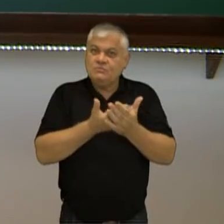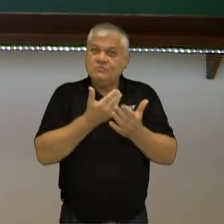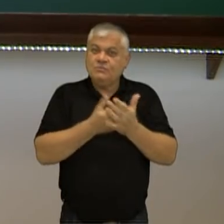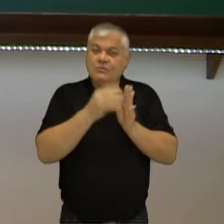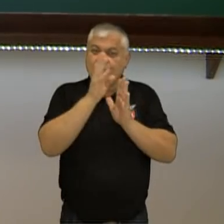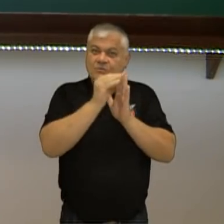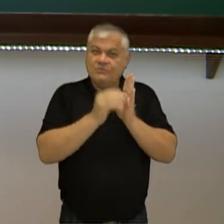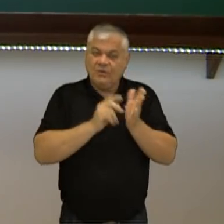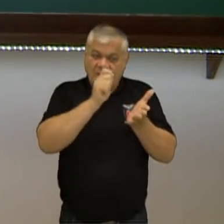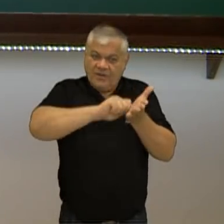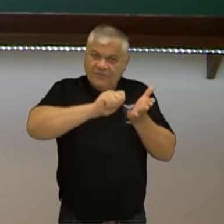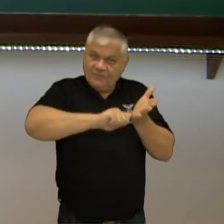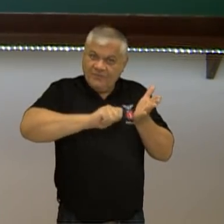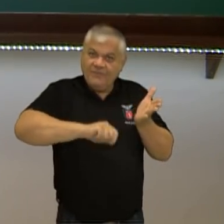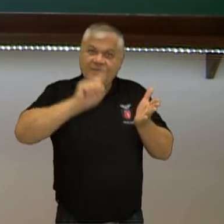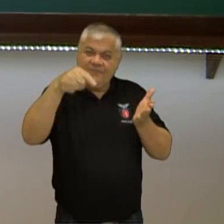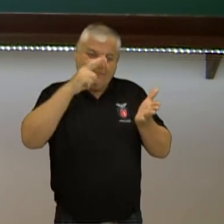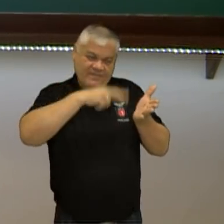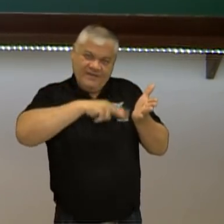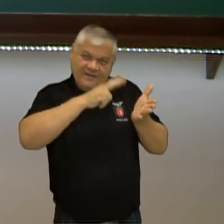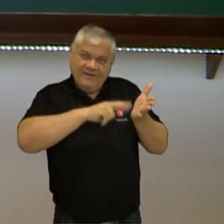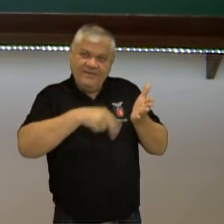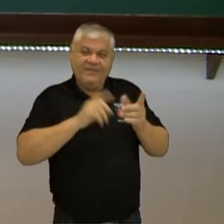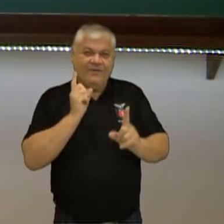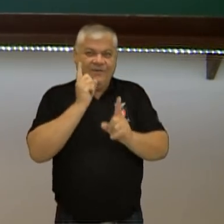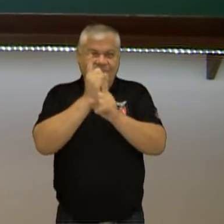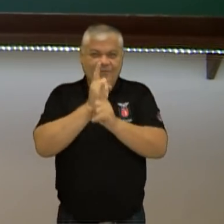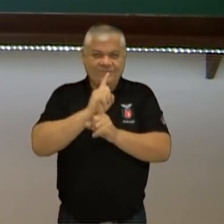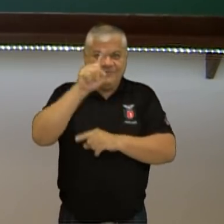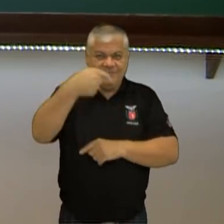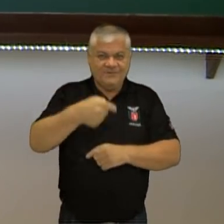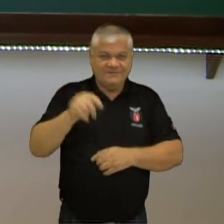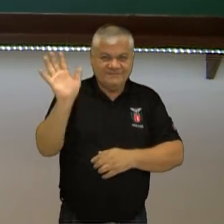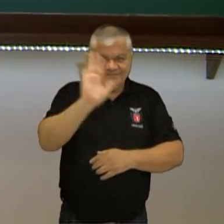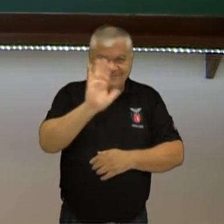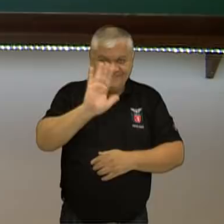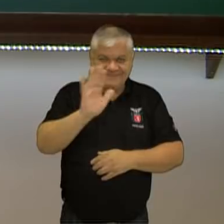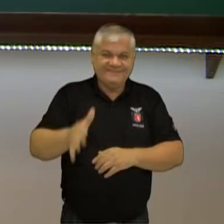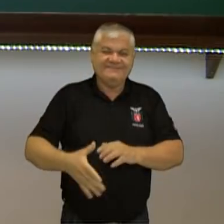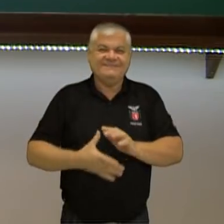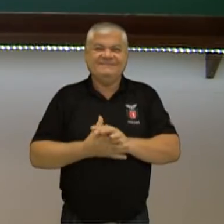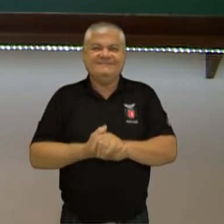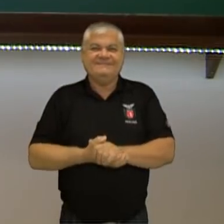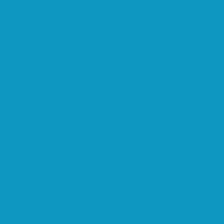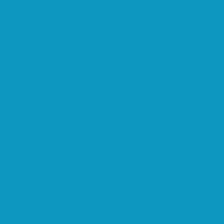deixe o seu caderninho organizado para você poder estudar e eu te encontro numa próxima aula. Até breve!